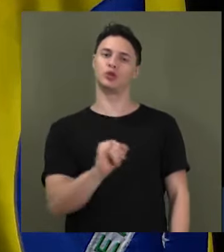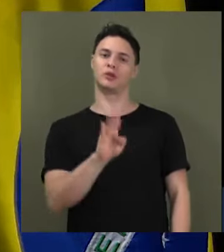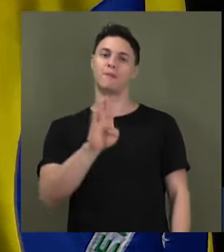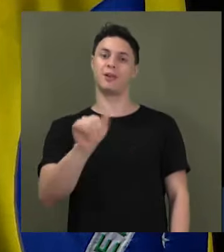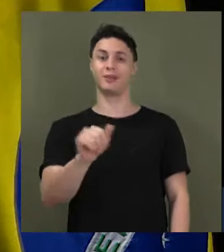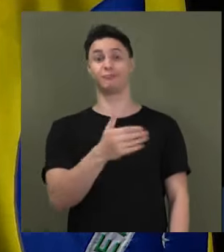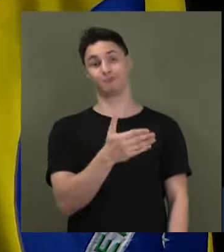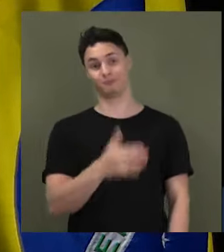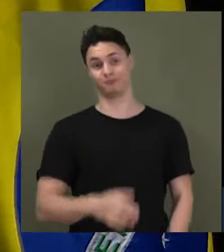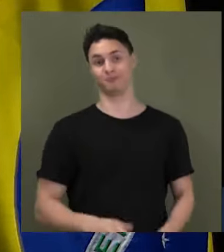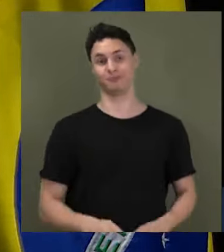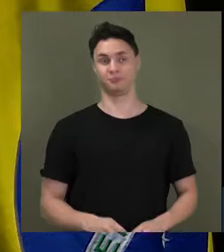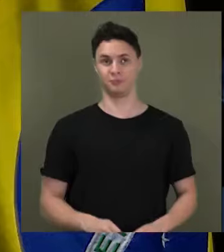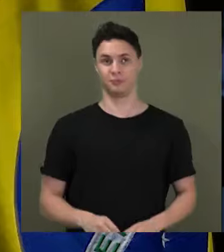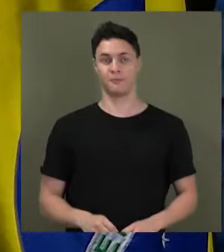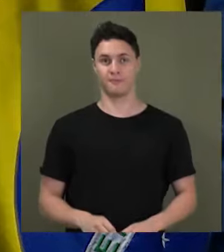época.